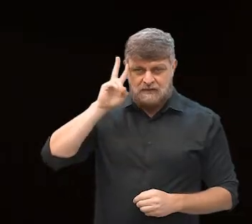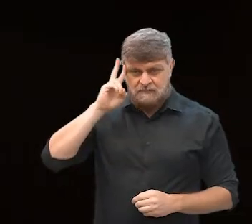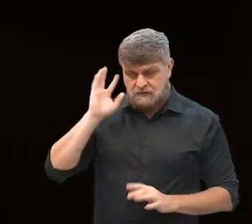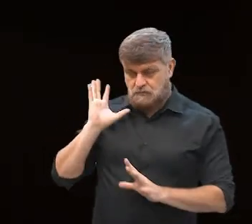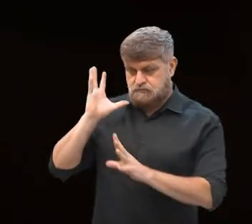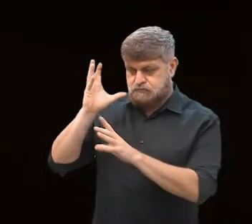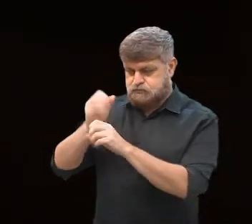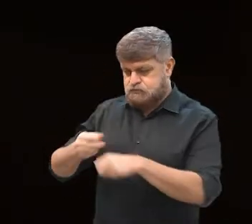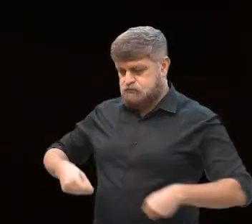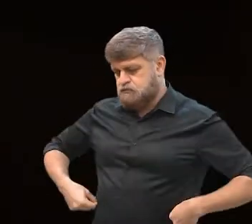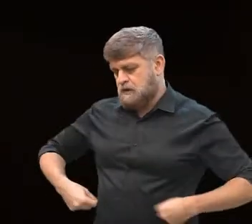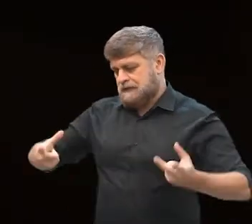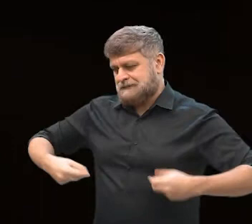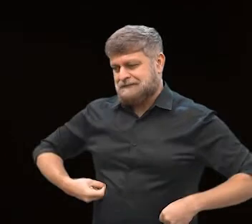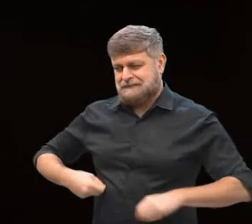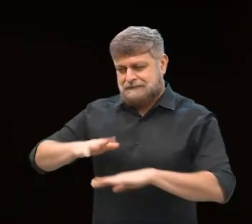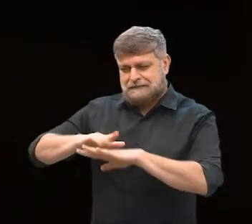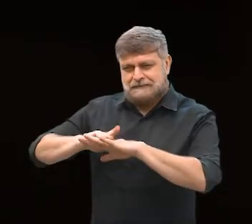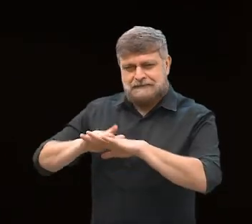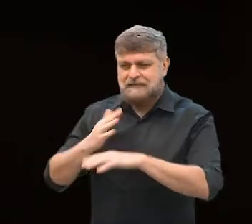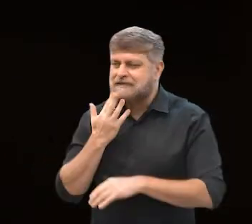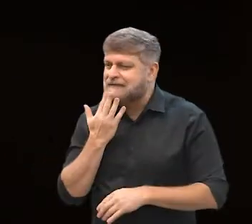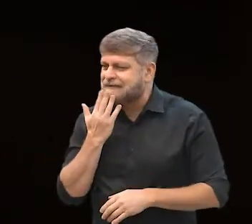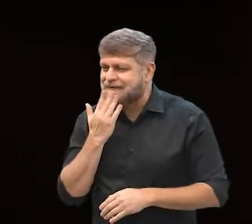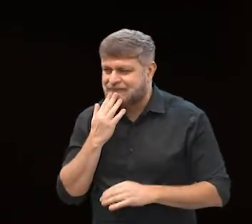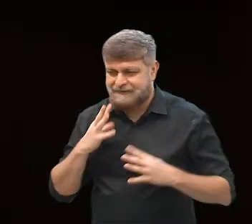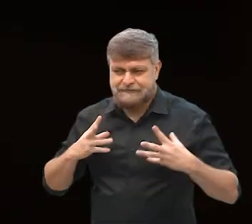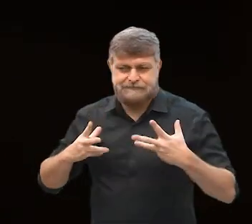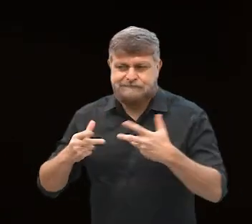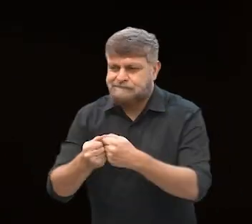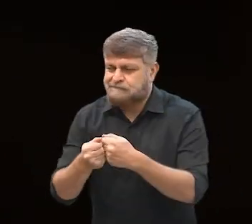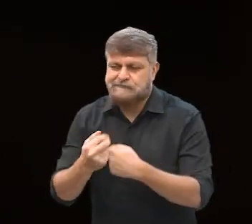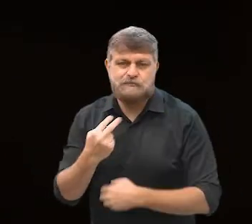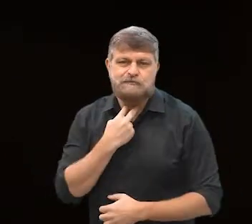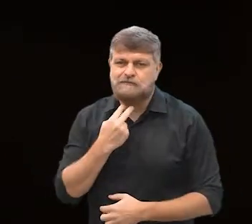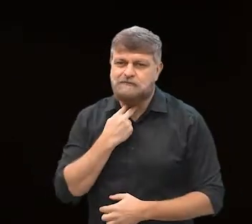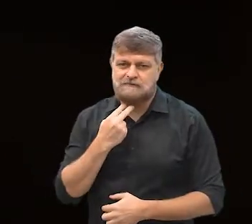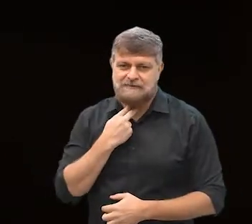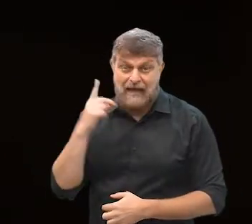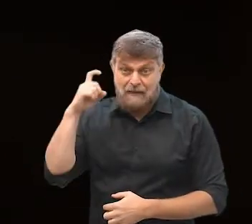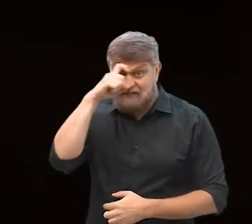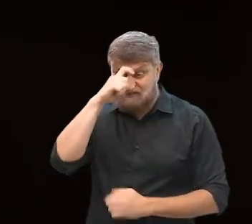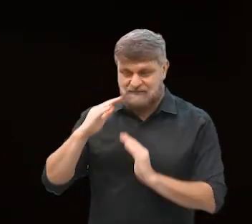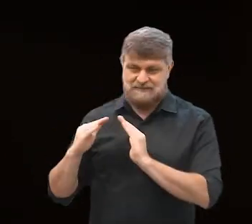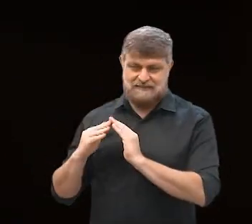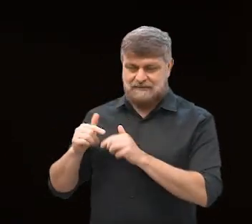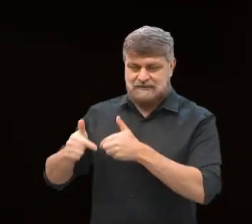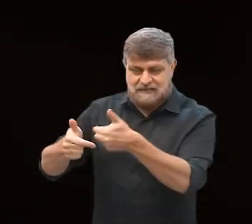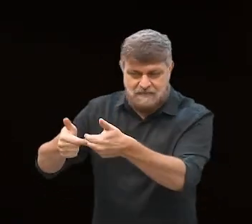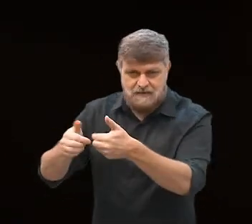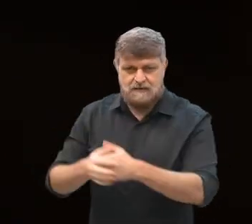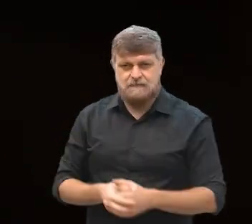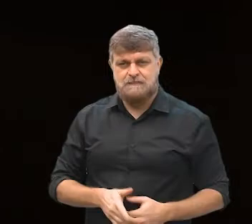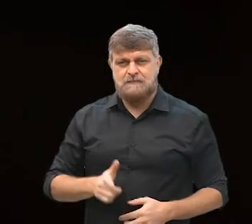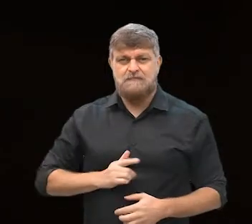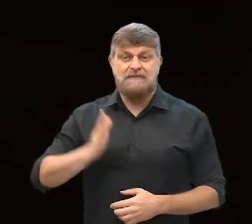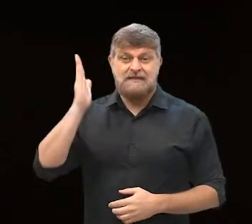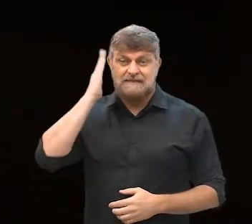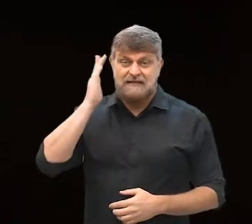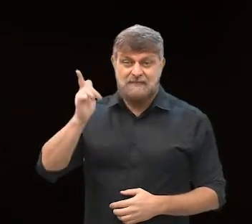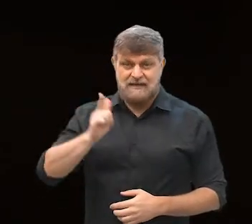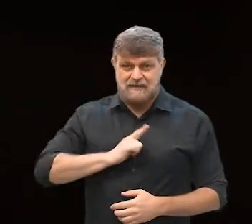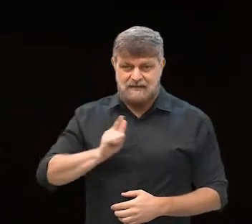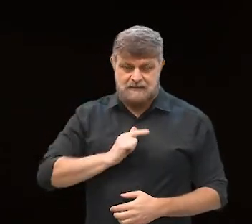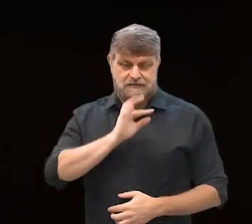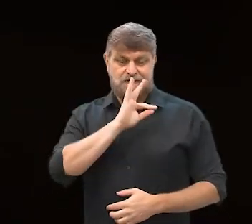às vezes a gente não vai calcular, principalmente trabalhando em casa fica muito mais difícil, a gente tem que considerar que existe o custo